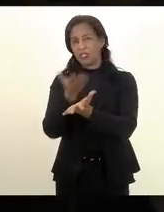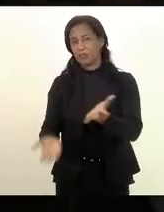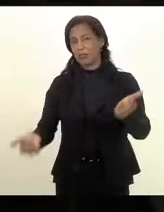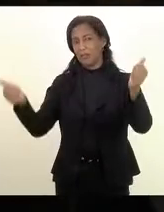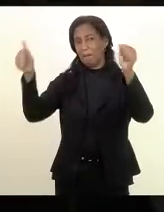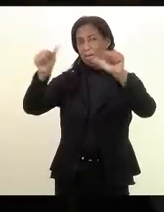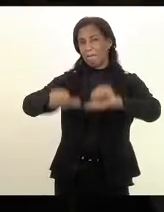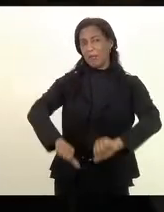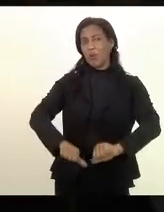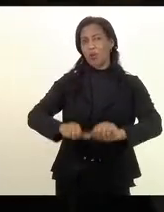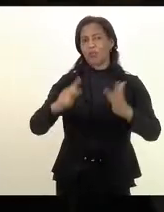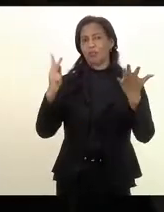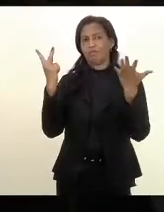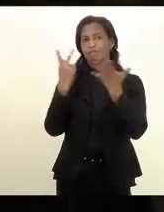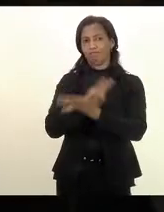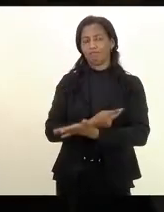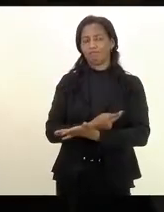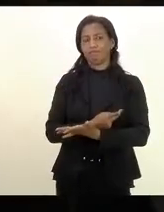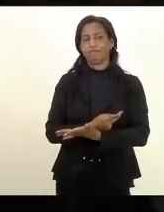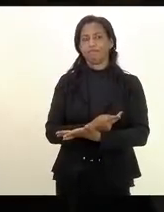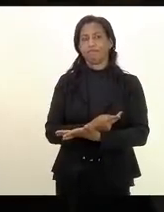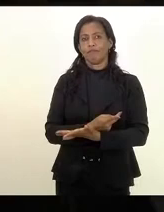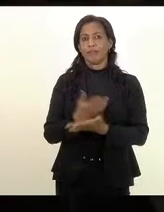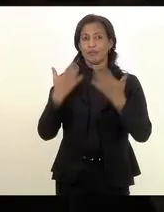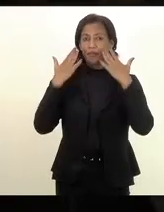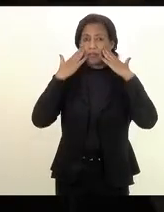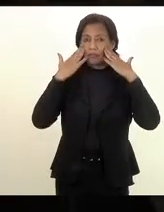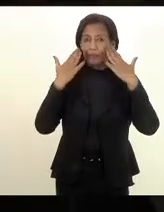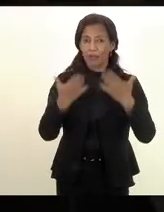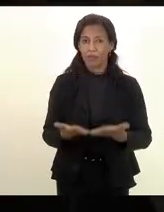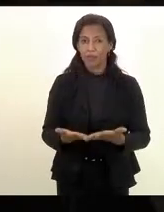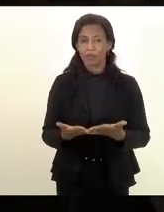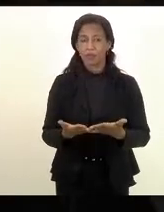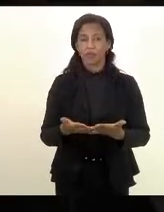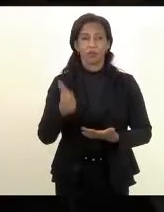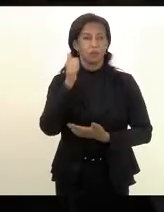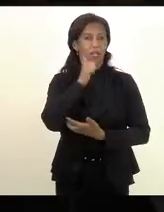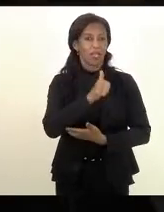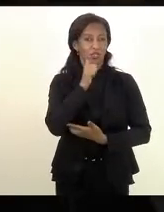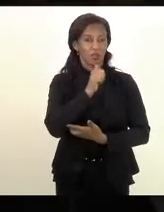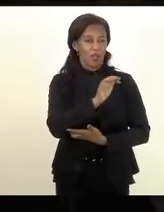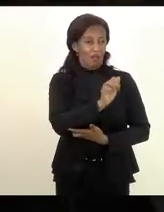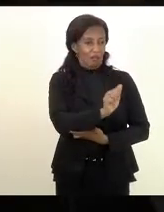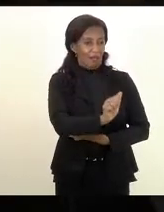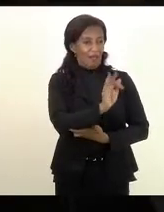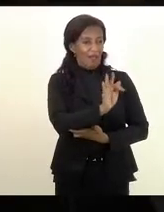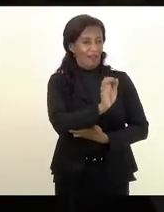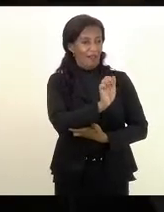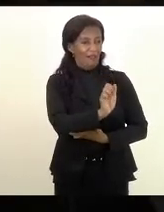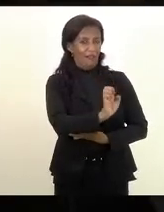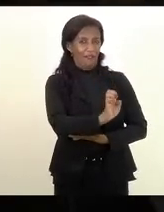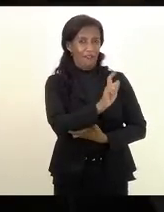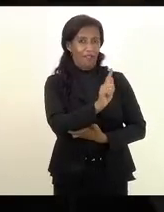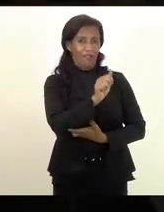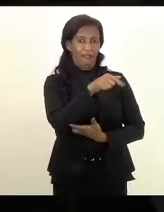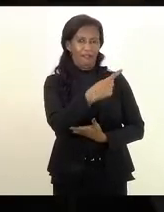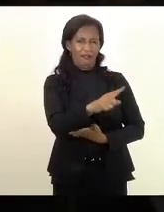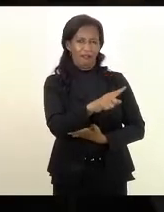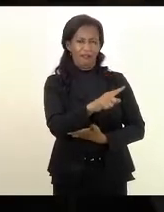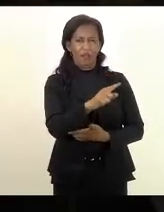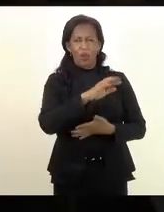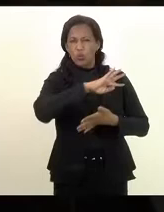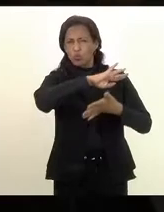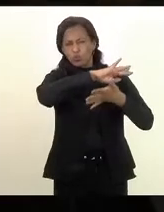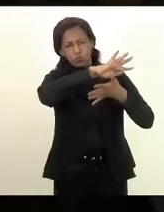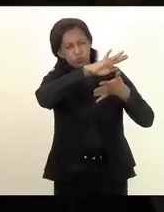drásticas e piores graves se abatem se manifestam sobre as mulheres afegãs em função de todo esse quadro aqui todo